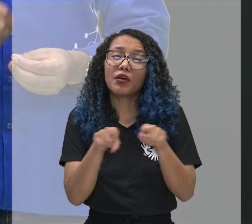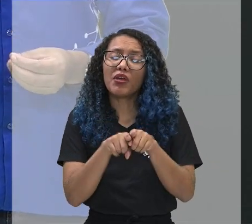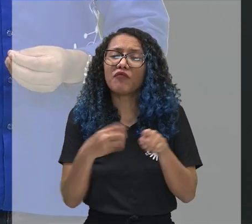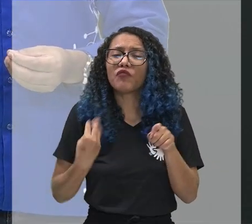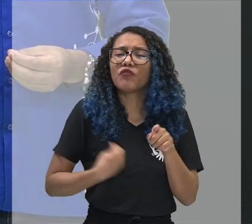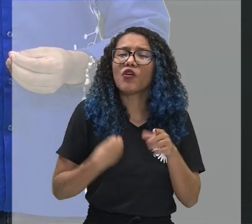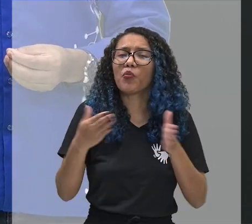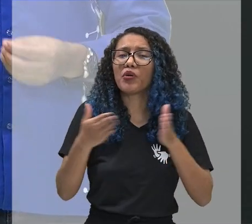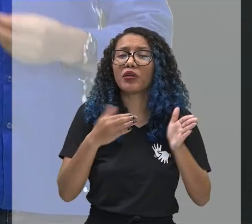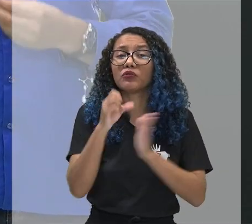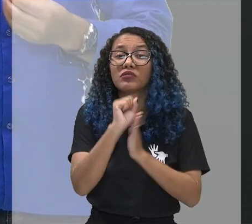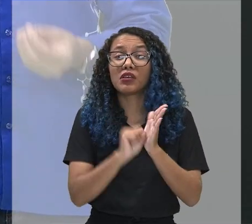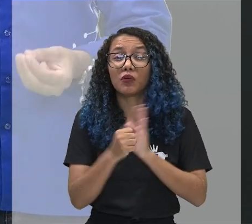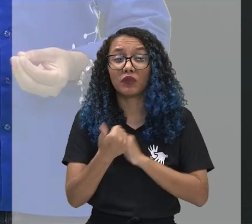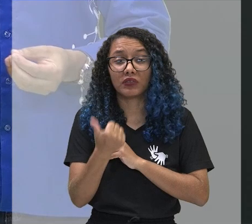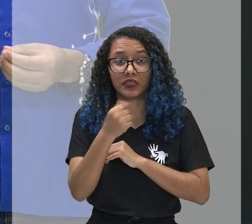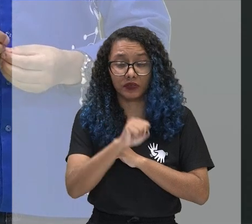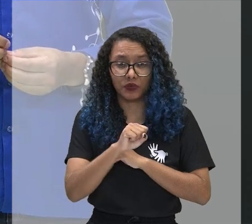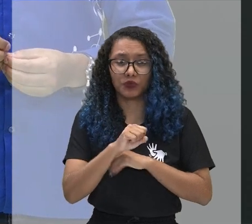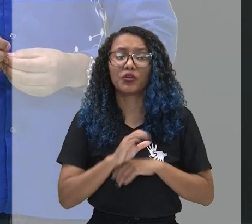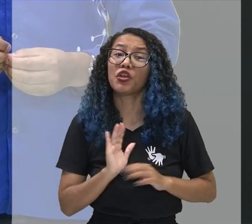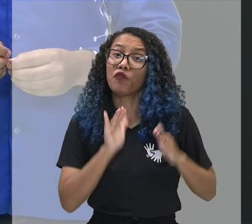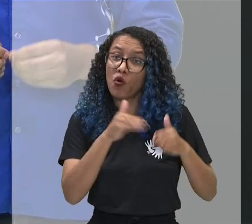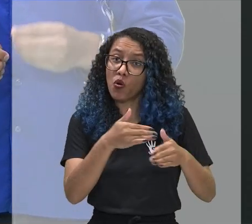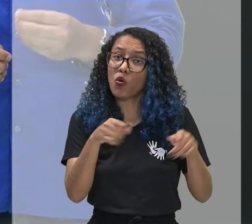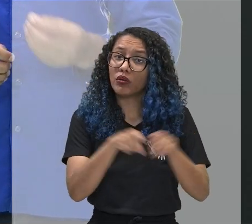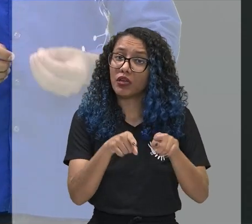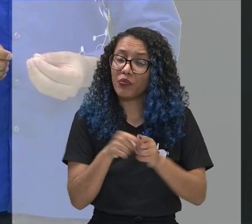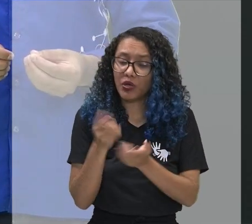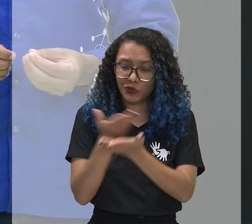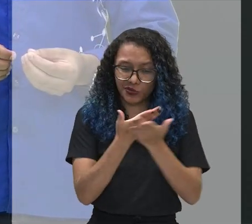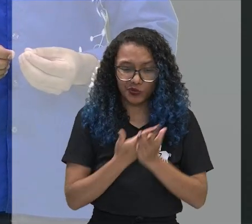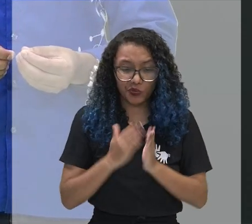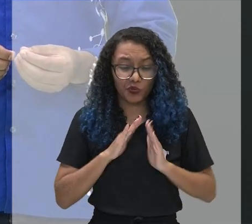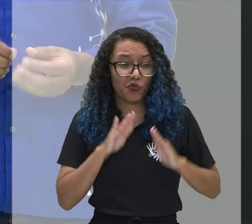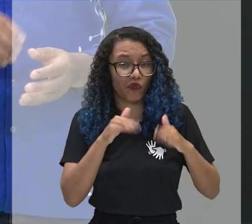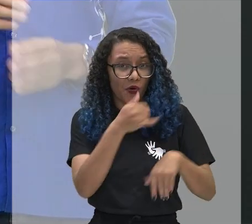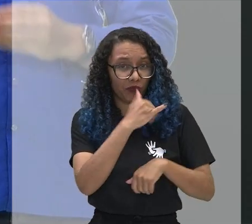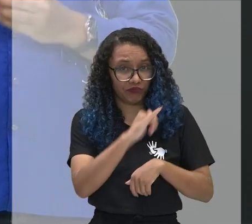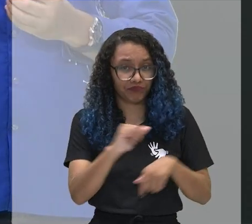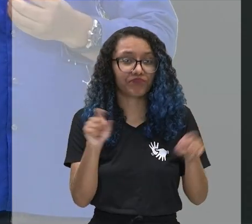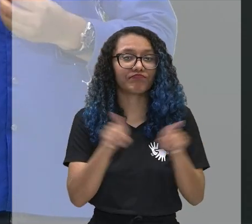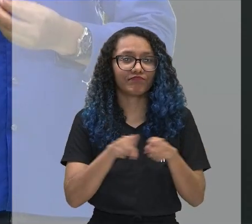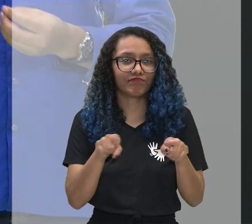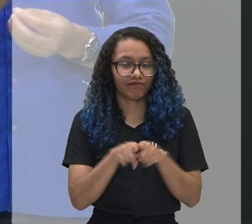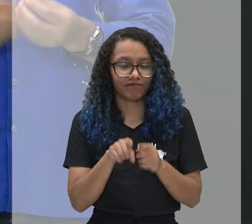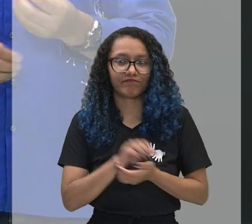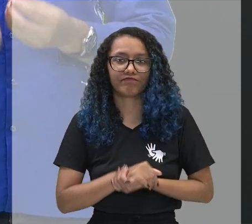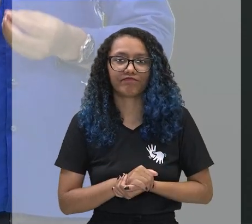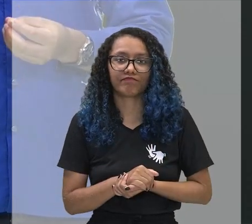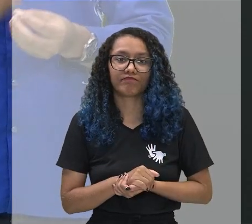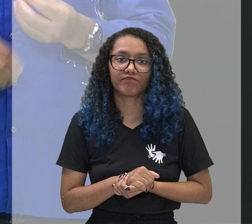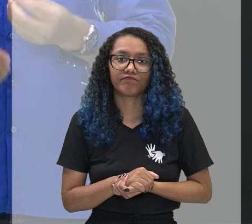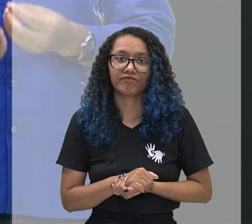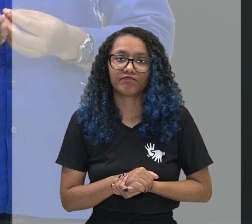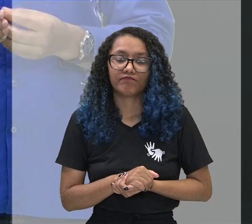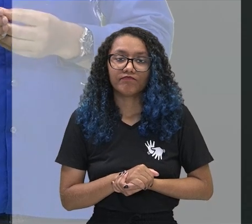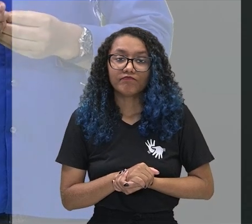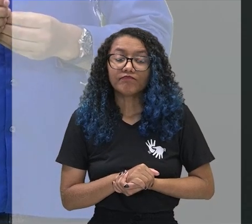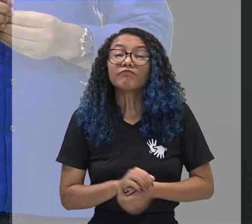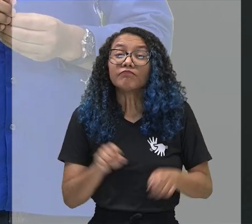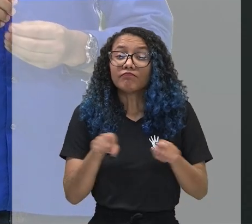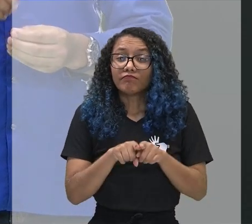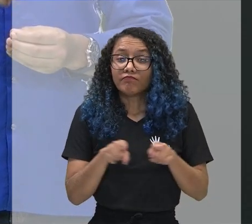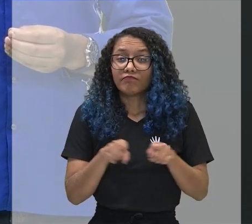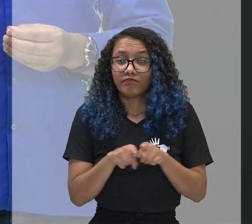ele desenvolveu estudos relacionados à eletricidade. Então, ele é uma pessoa que deve ser